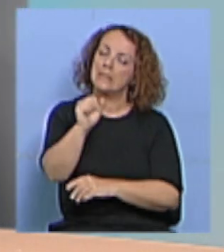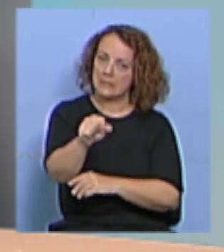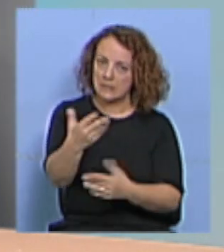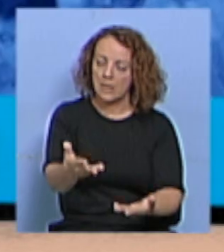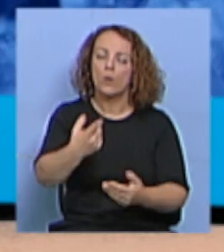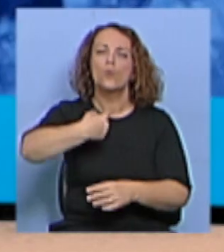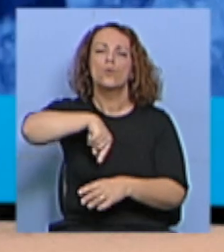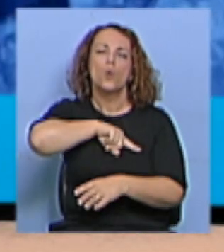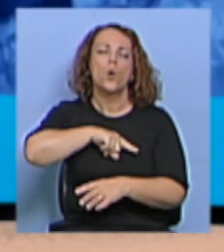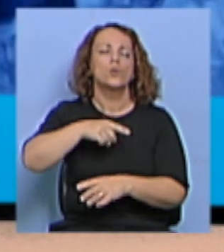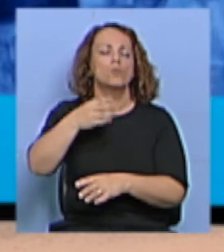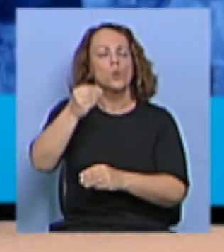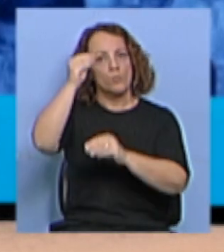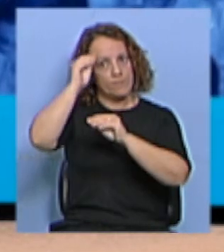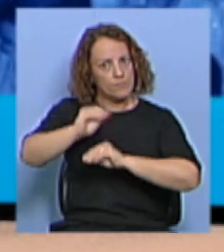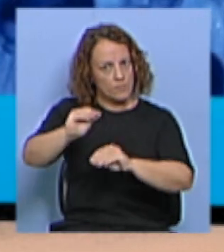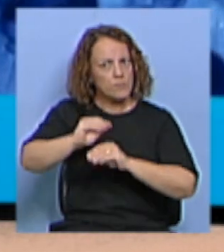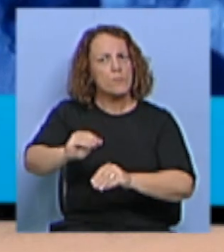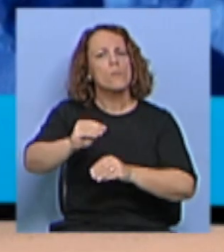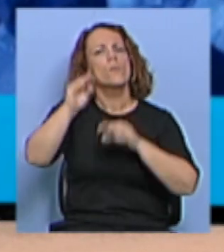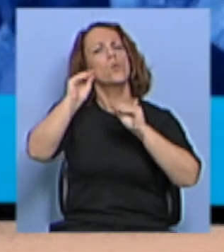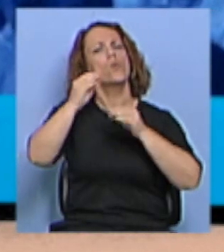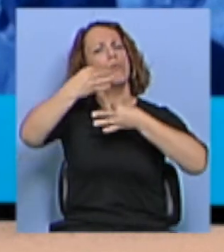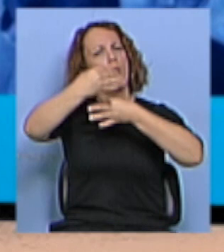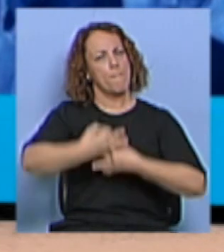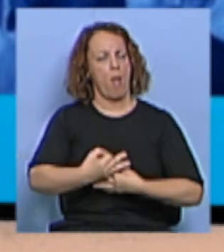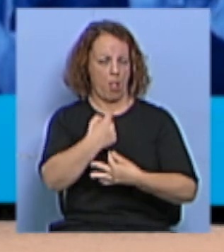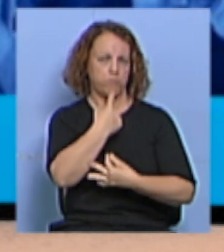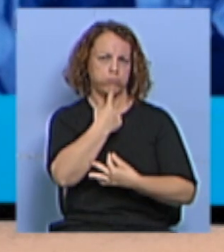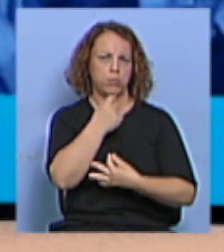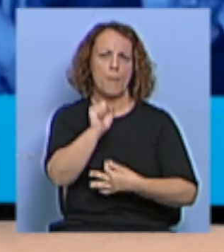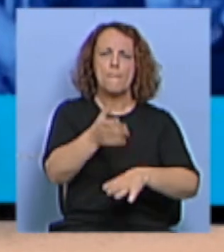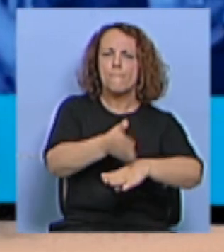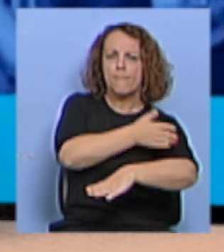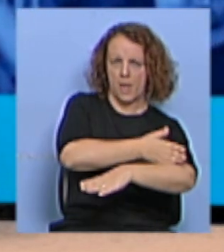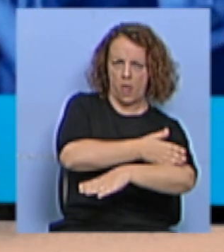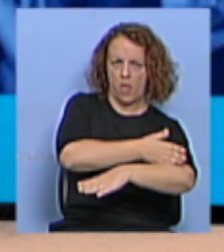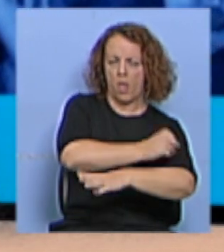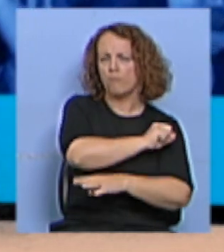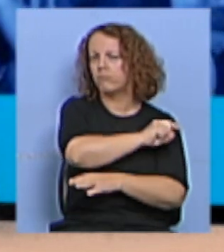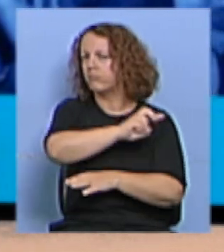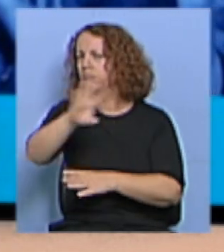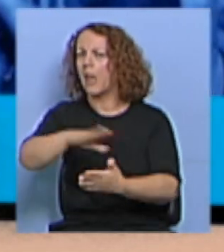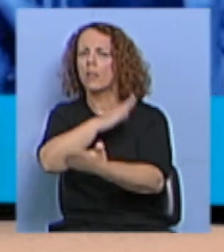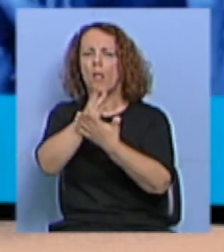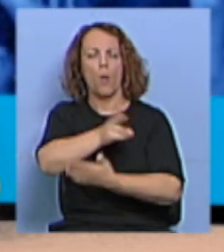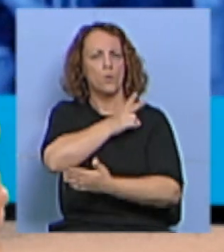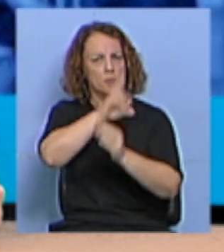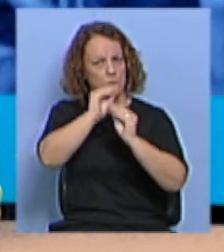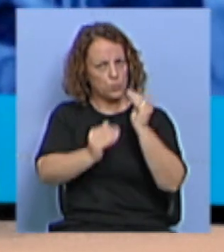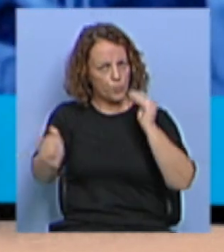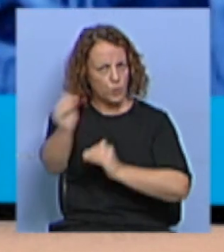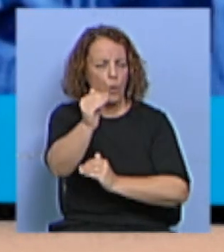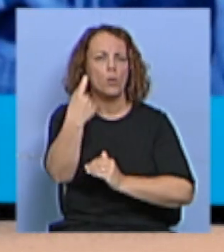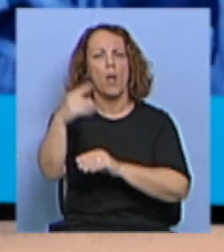trabalhamos muito na educação formal e temos muito trabalho mesmo na educação formal, desde o pré-escolar até ao ensino superior, trabalhando